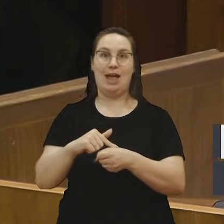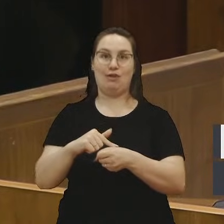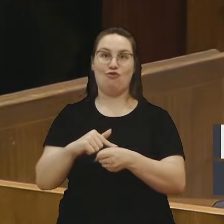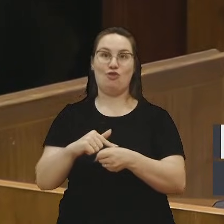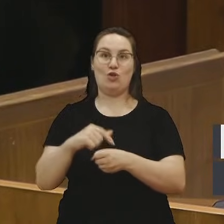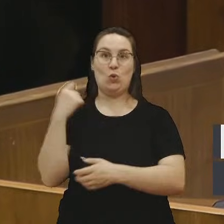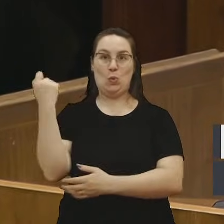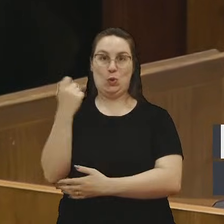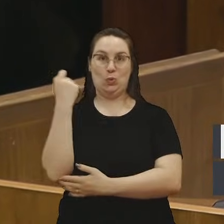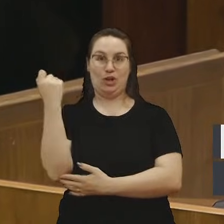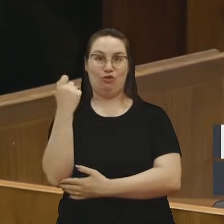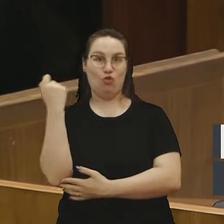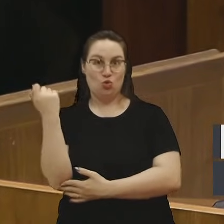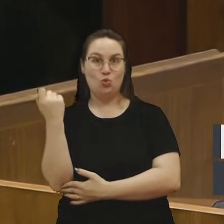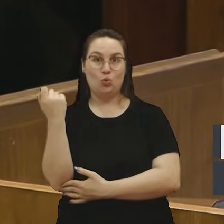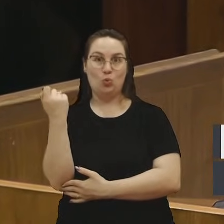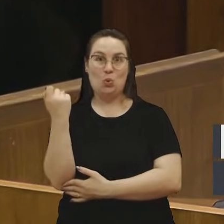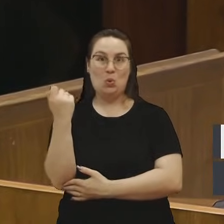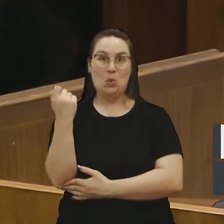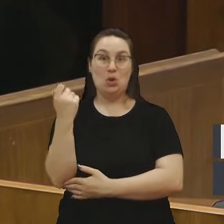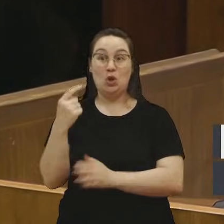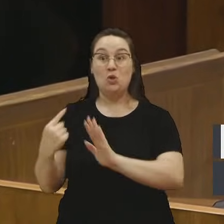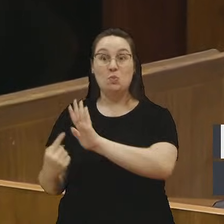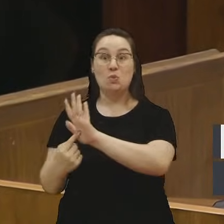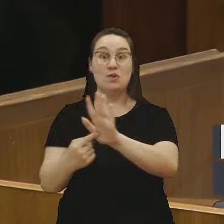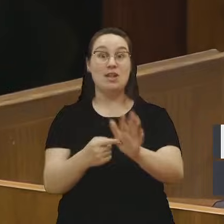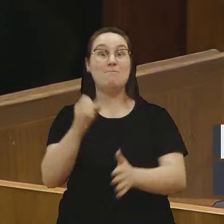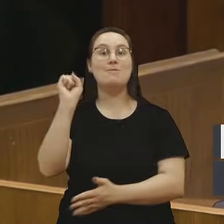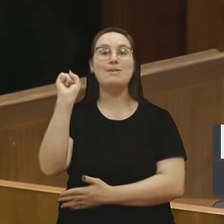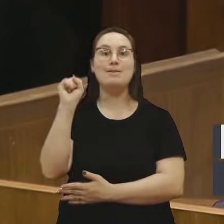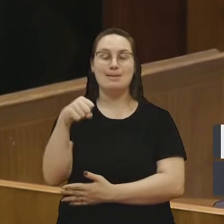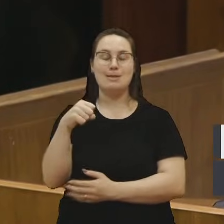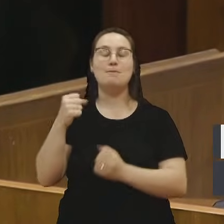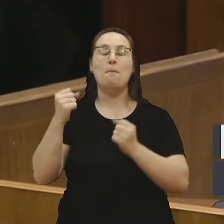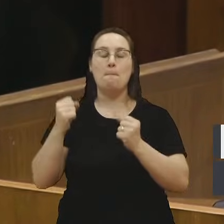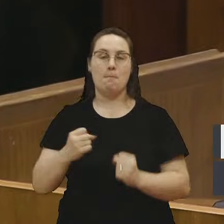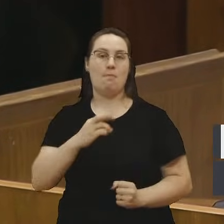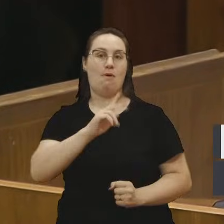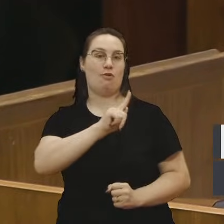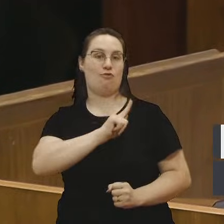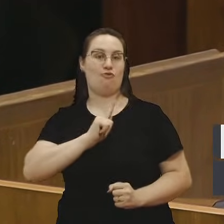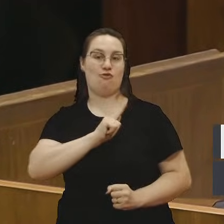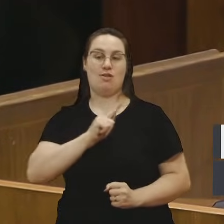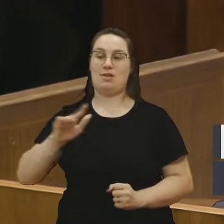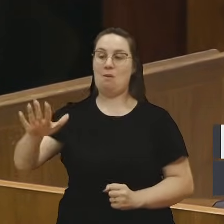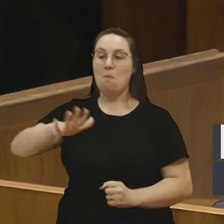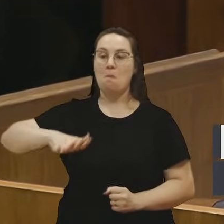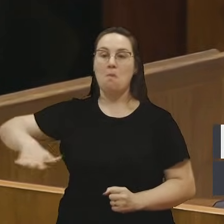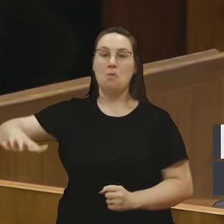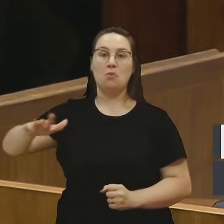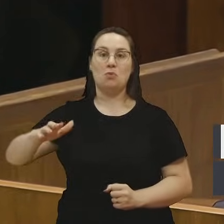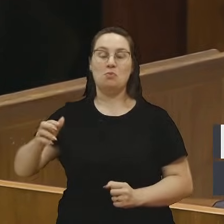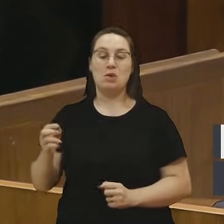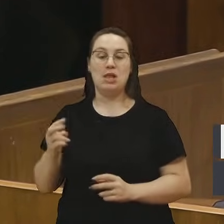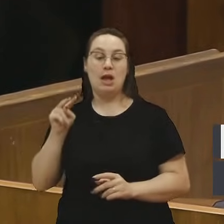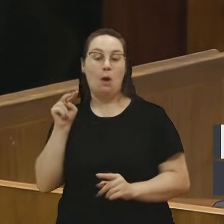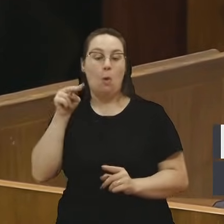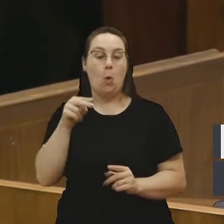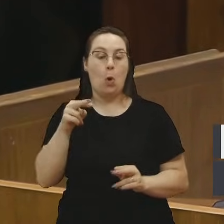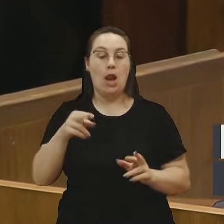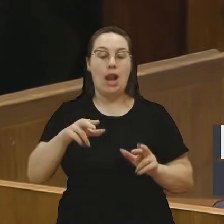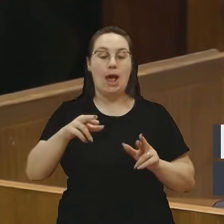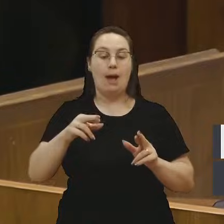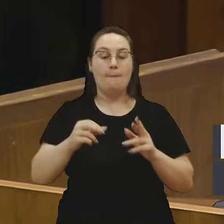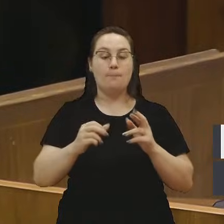o quanto nós podemos, sim, trazer uma gestão pública voltada ao esporte e lazer. Trago